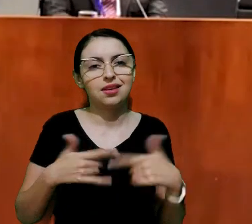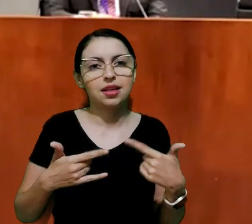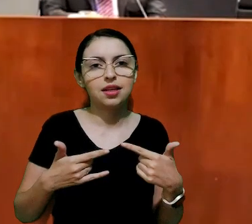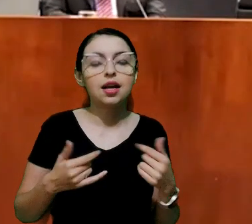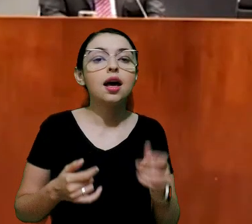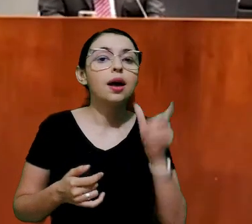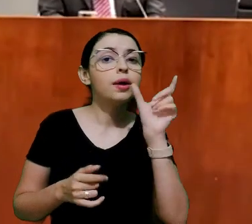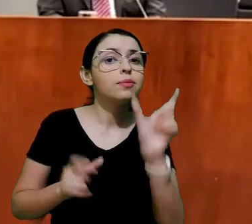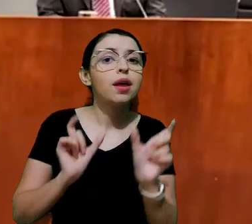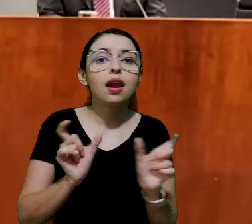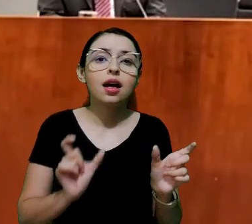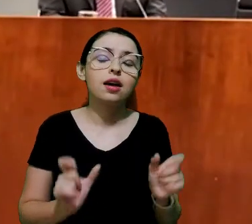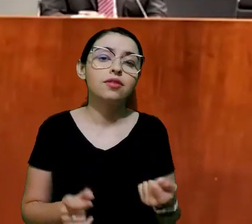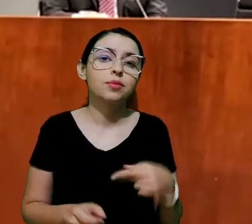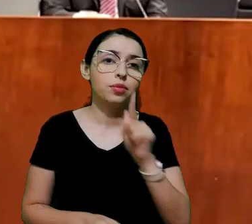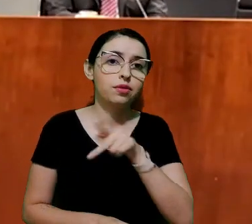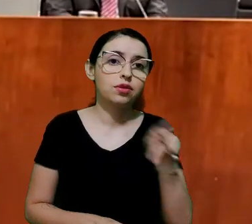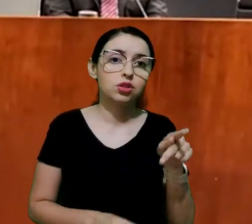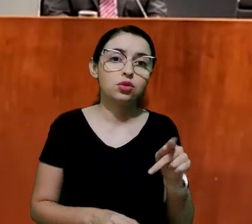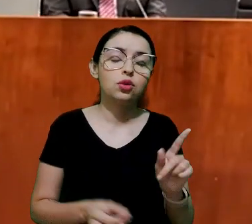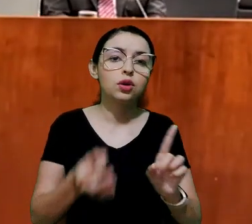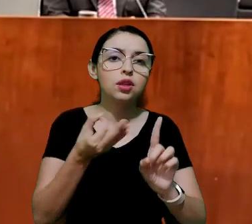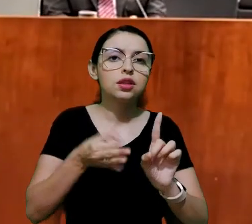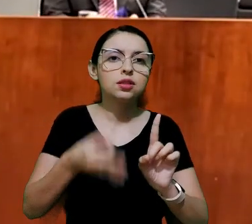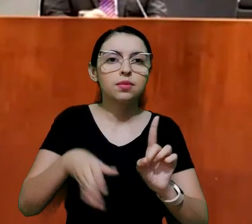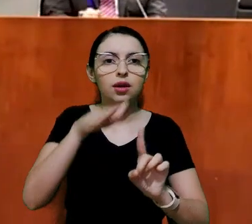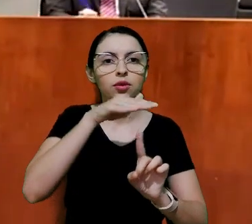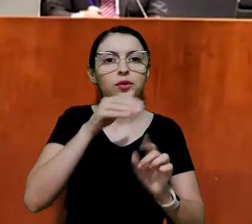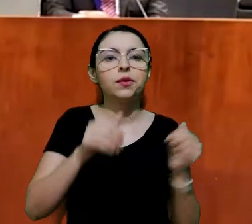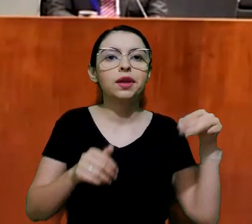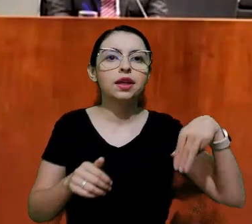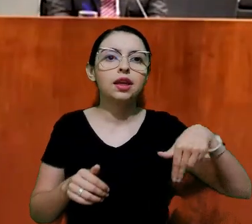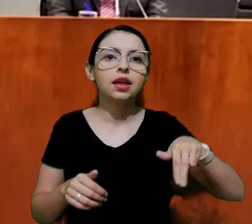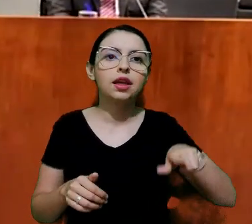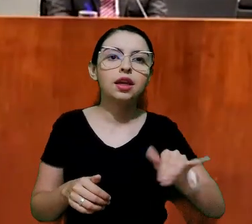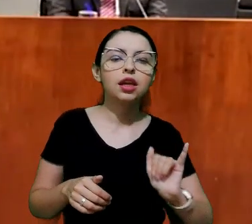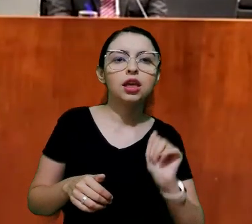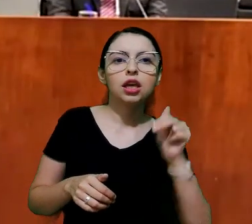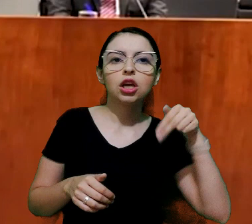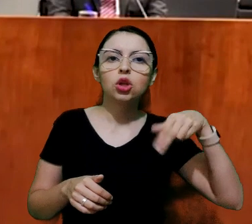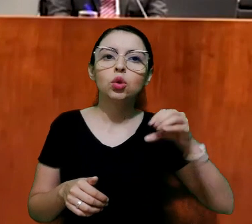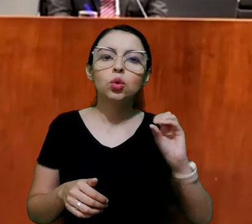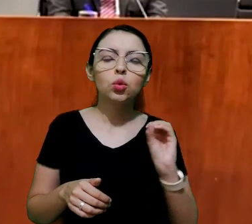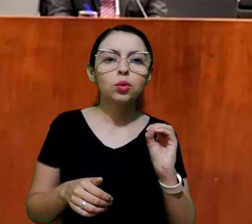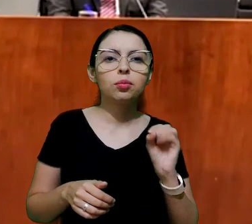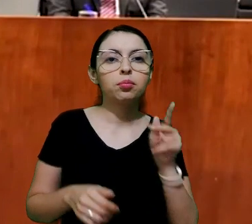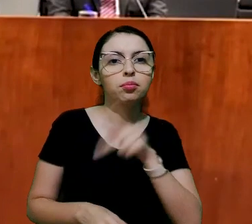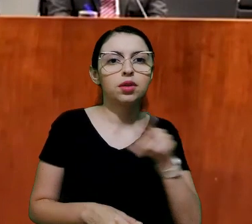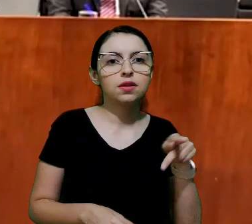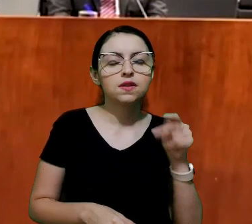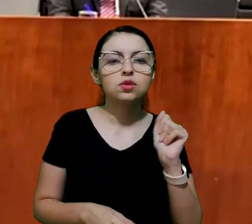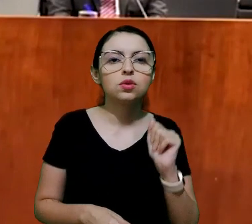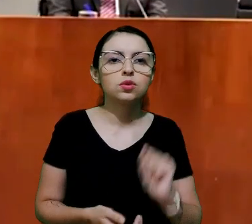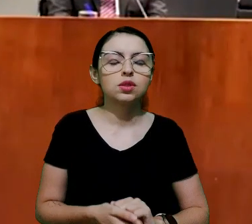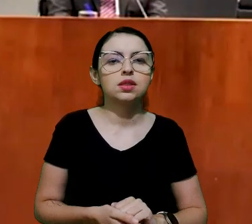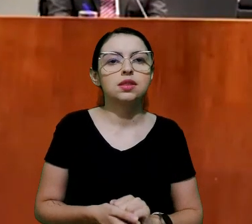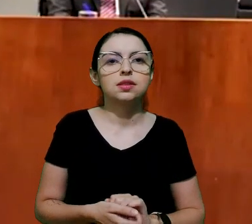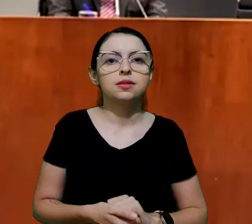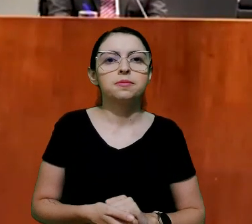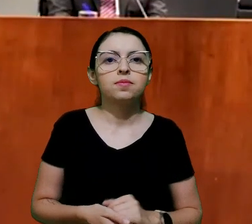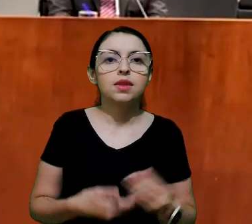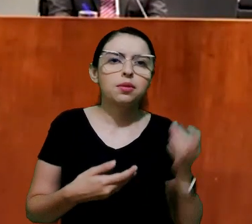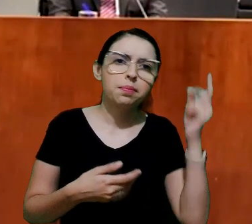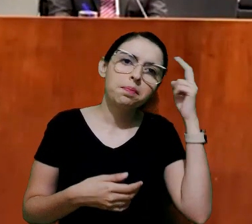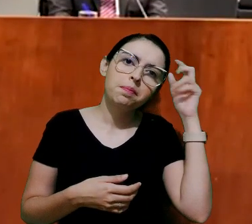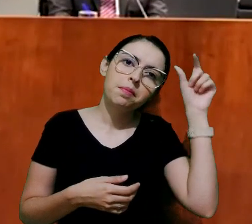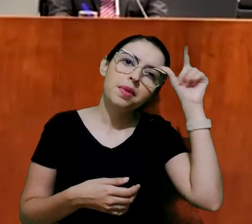palavras, professor desembargador Nino, professor Mairan, professora Maria Helena, eu penso que eu trouxe para